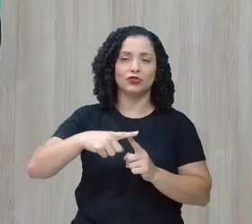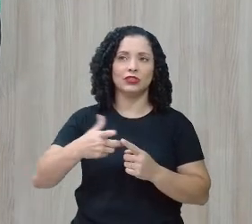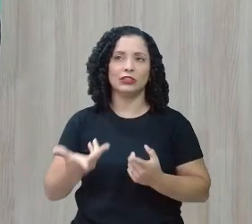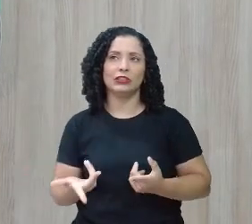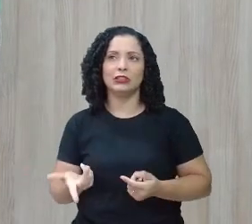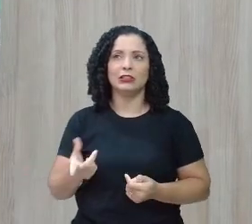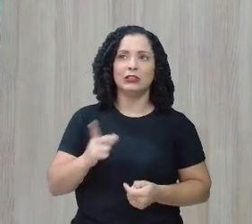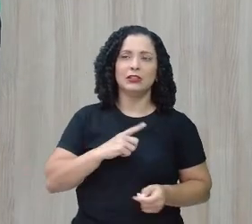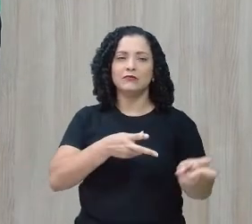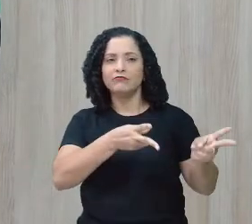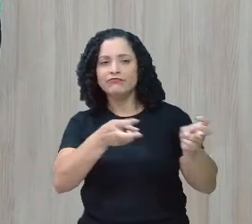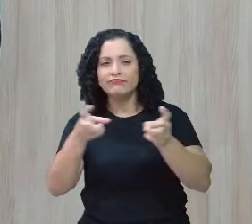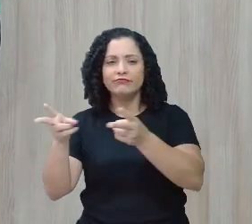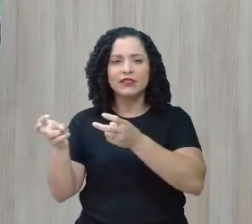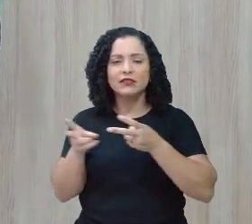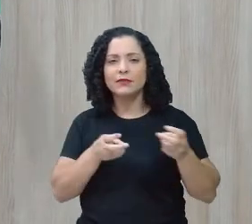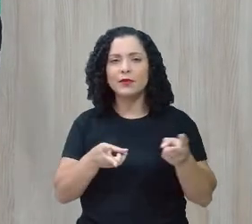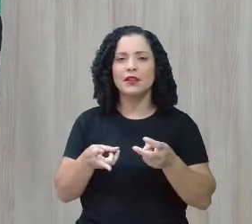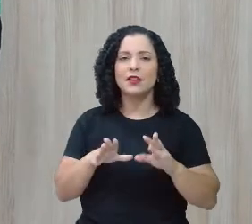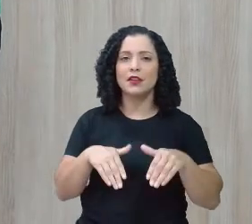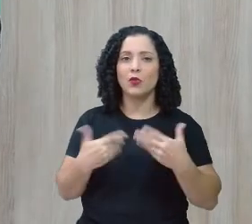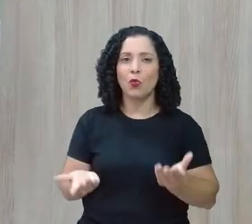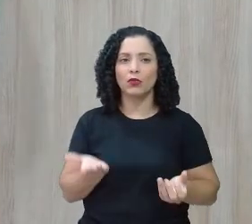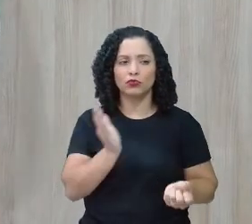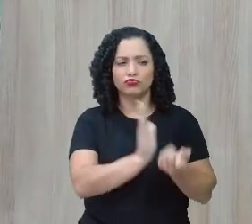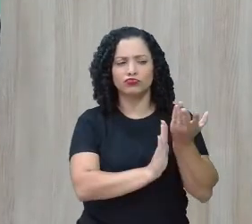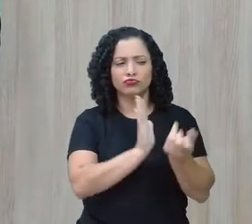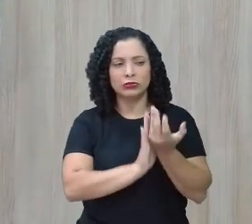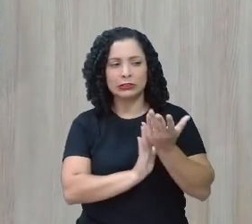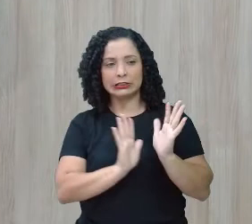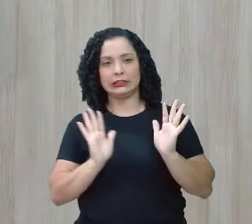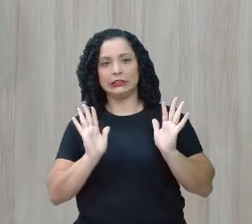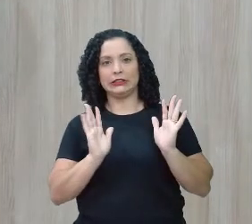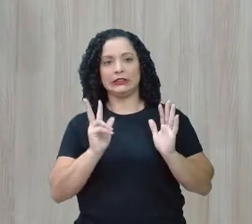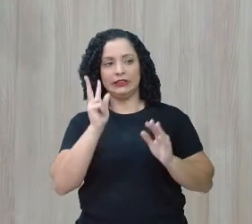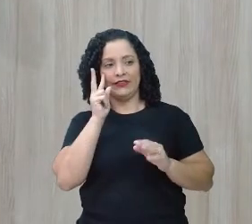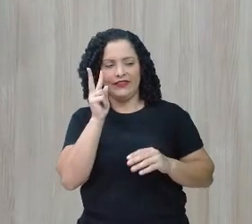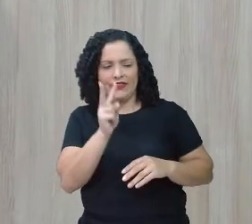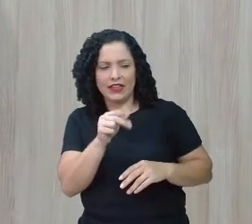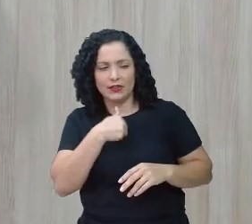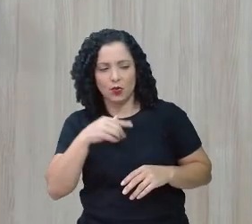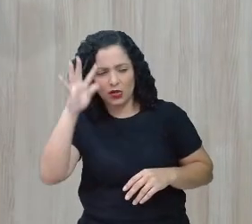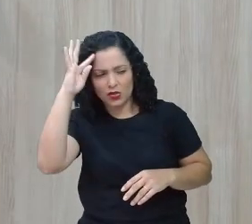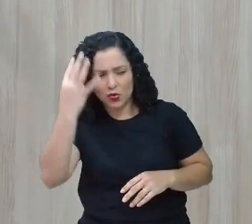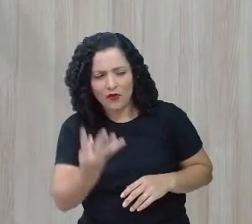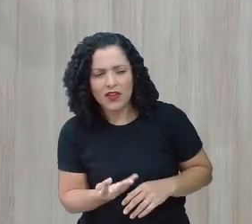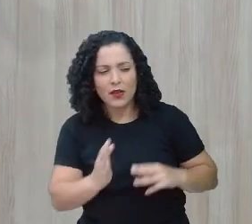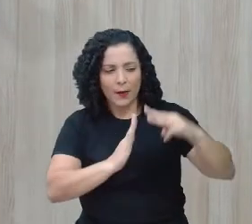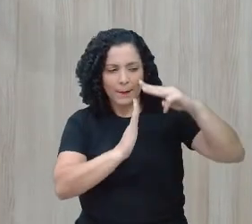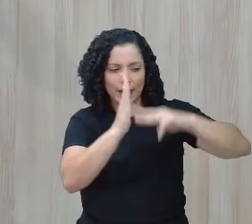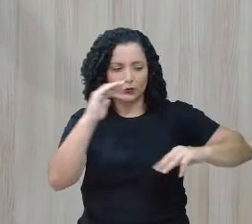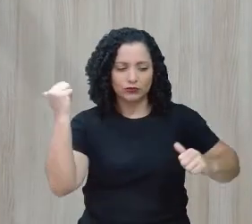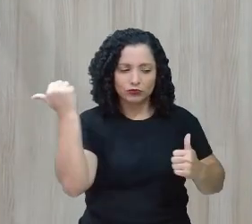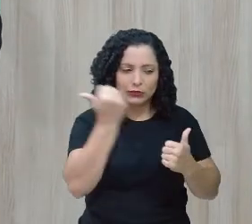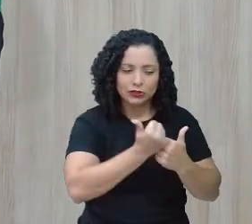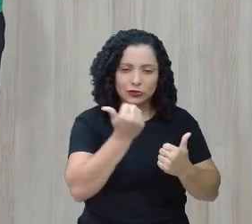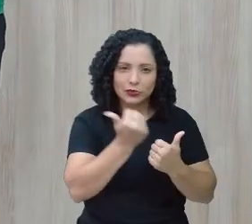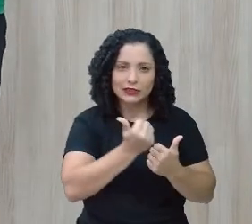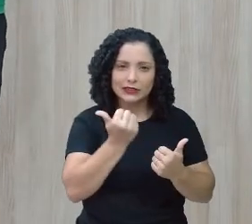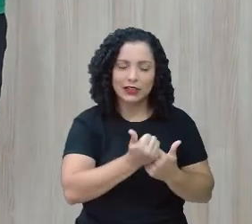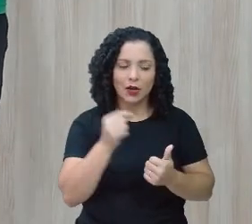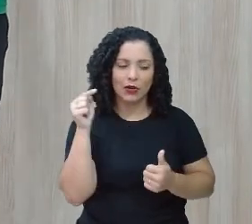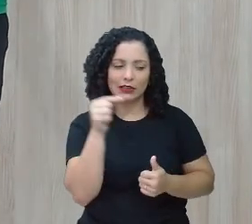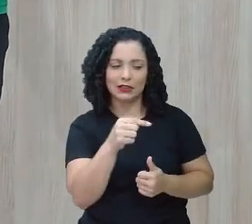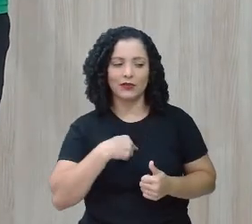vai verificar e quando você montar lá o sistema, você vai dizer, opa, se eu resolver pelo método da substituição, eu